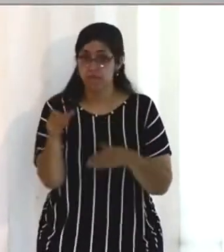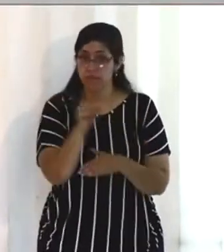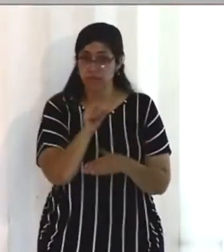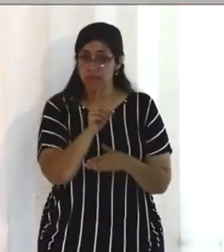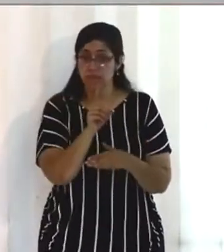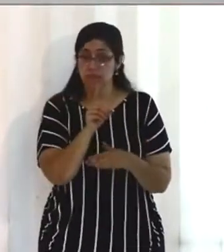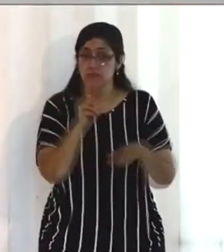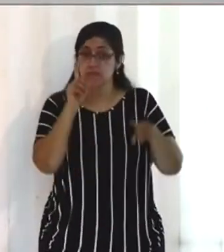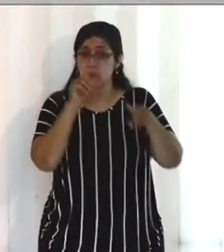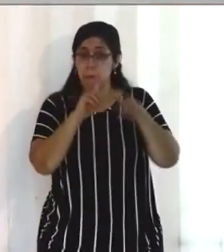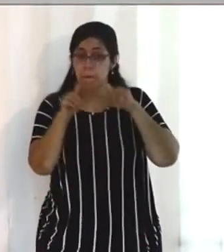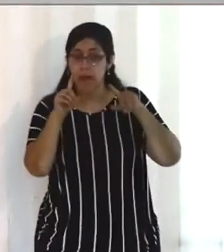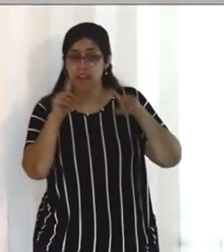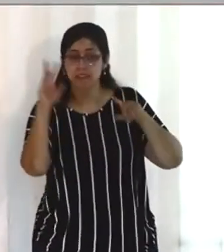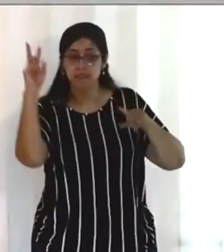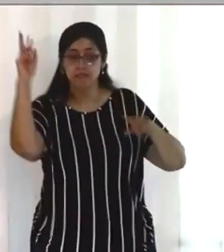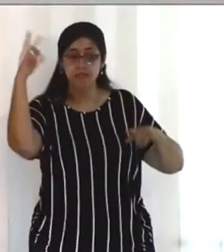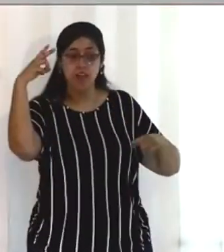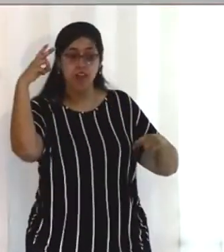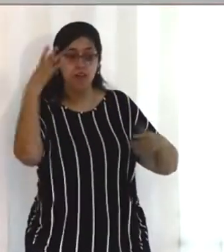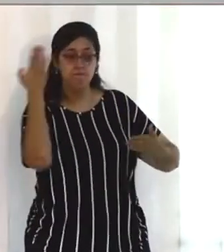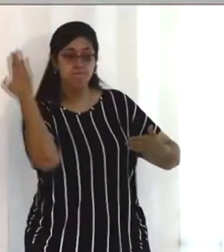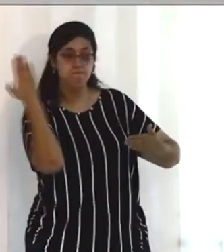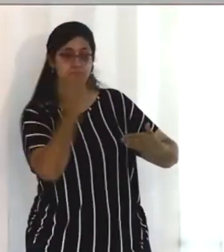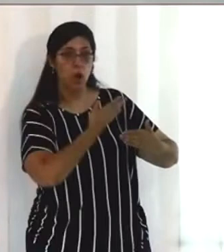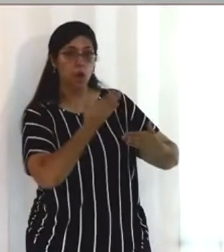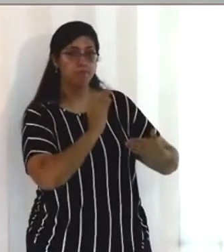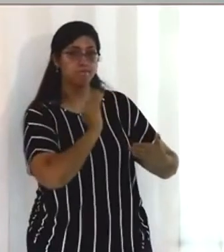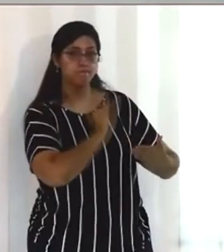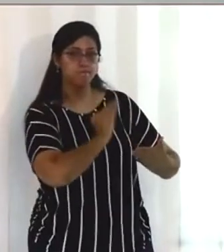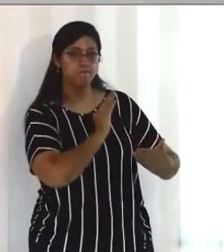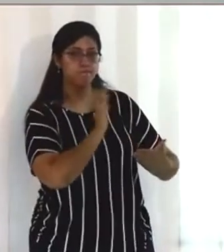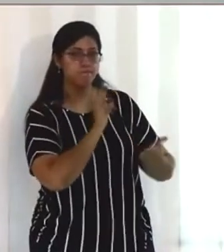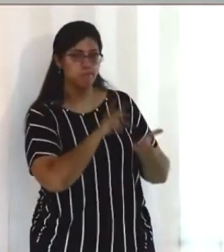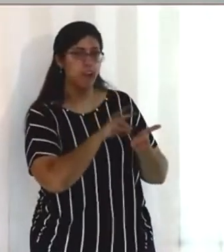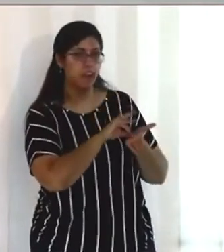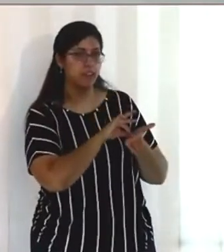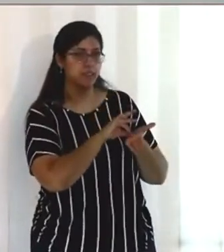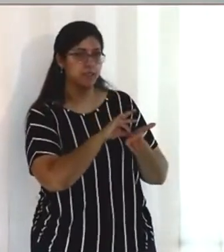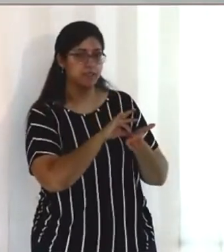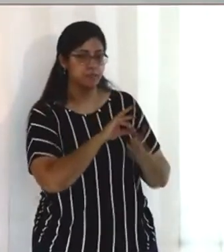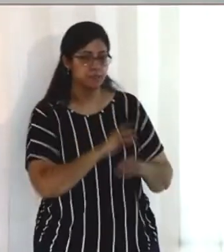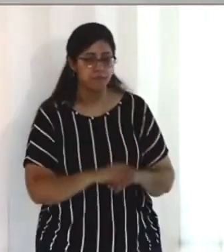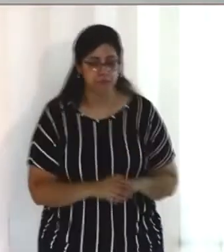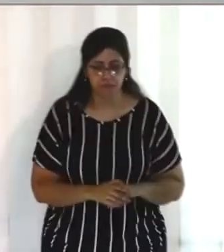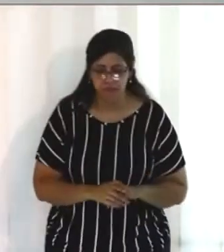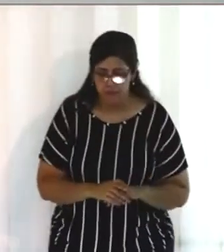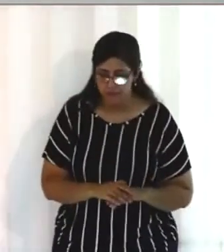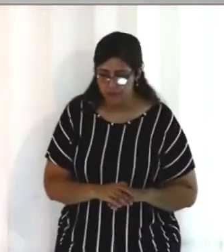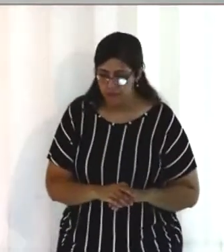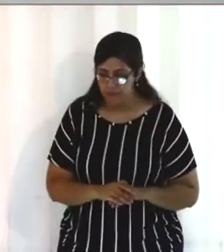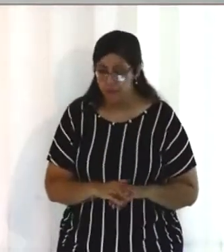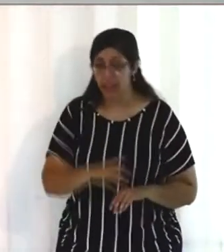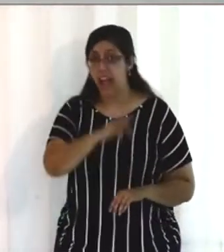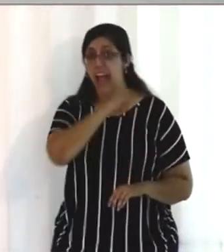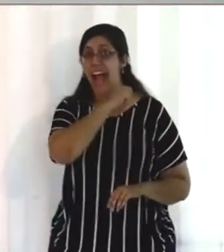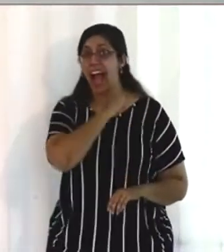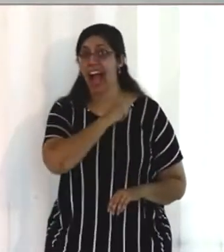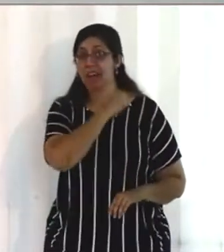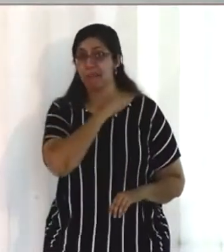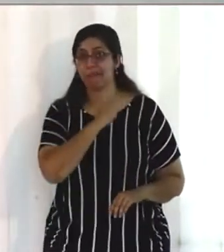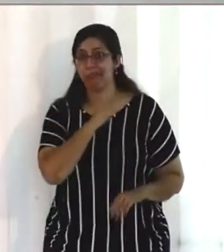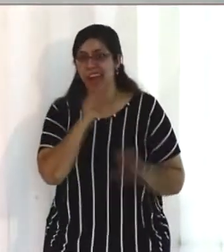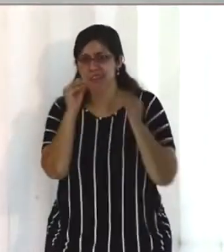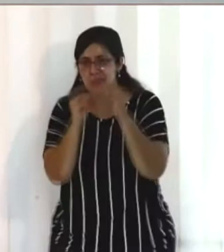nosso coração para ver qual é a consagração do coração. Foi isso que aconteceu com Abel. Abel agradou ao